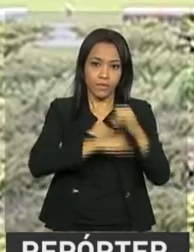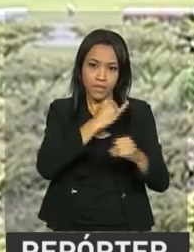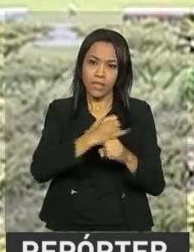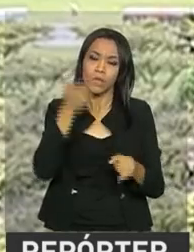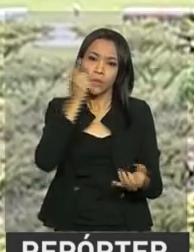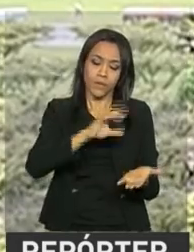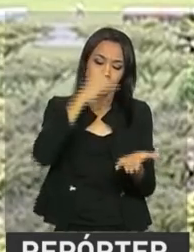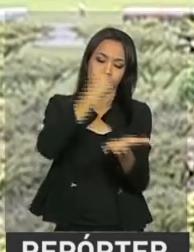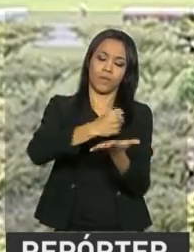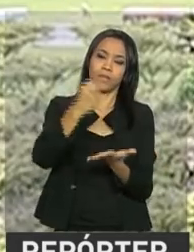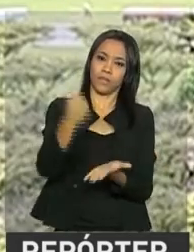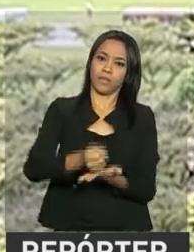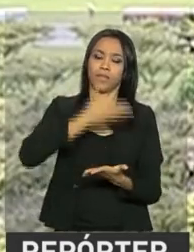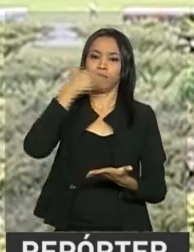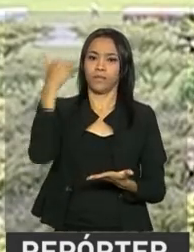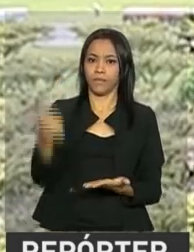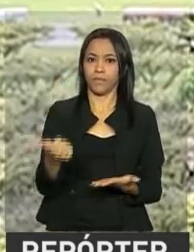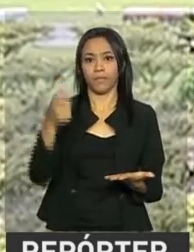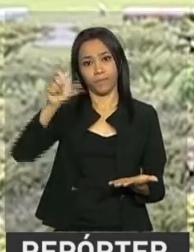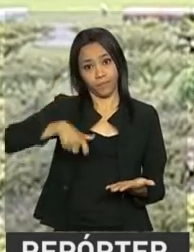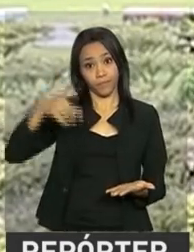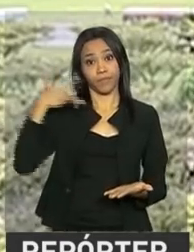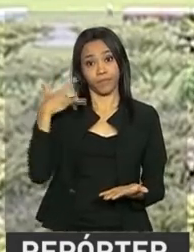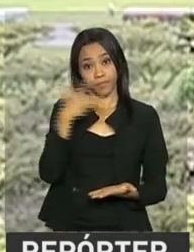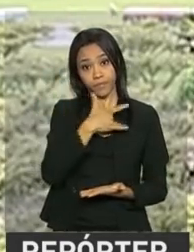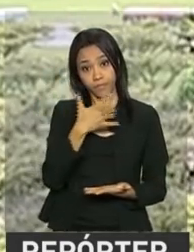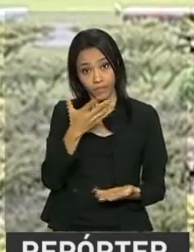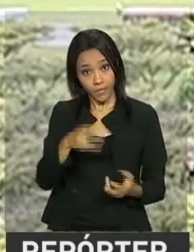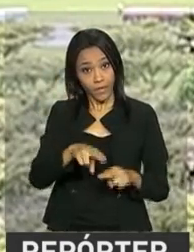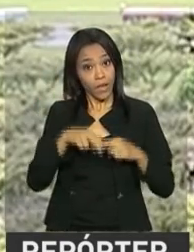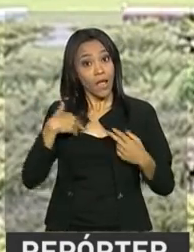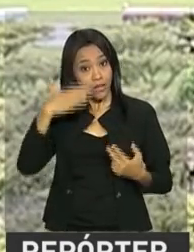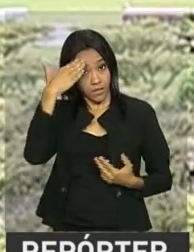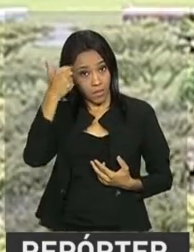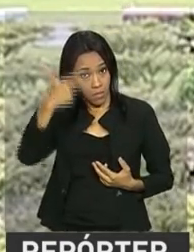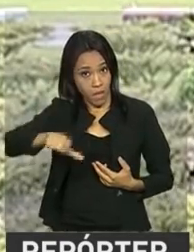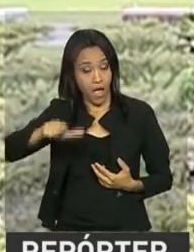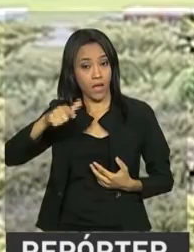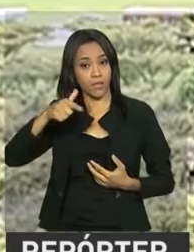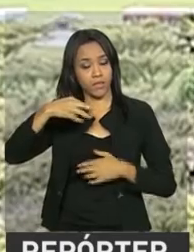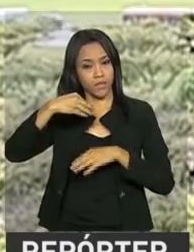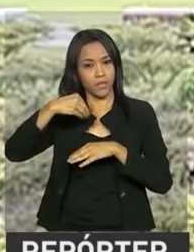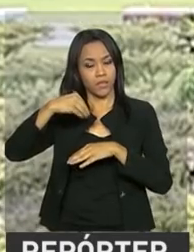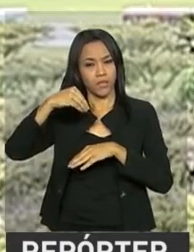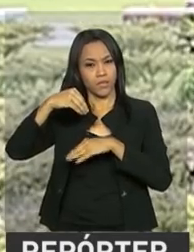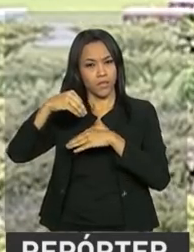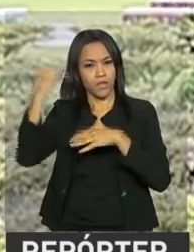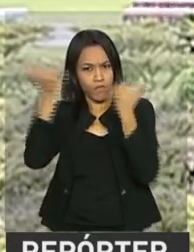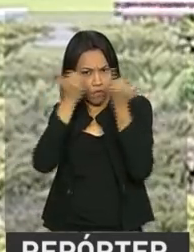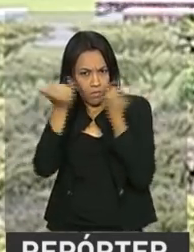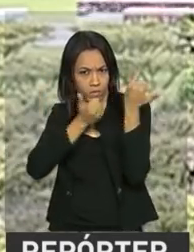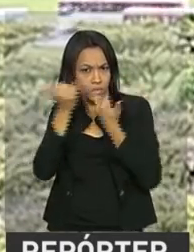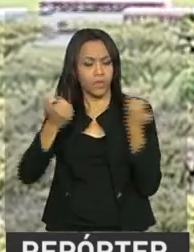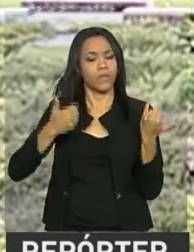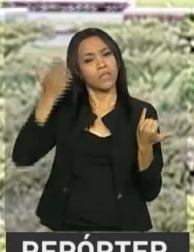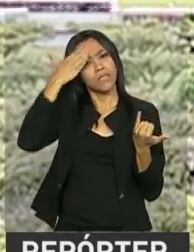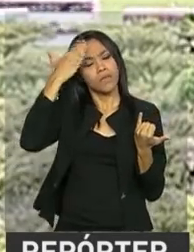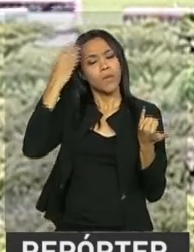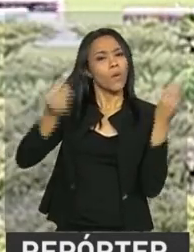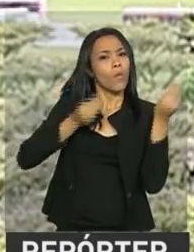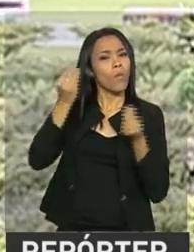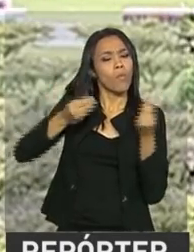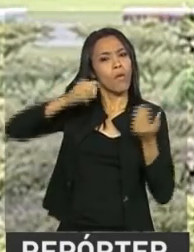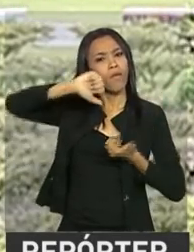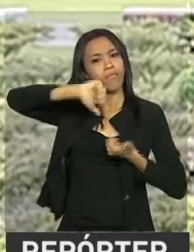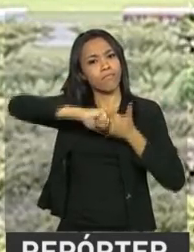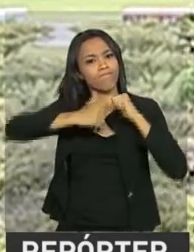contratar melhor um plano de saúde. Por isso, quem quiser saber mais informações e também avaliações sobre planos de